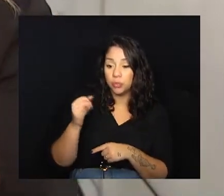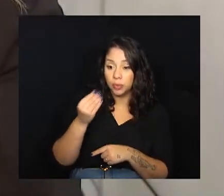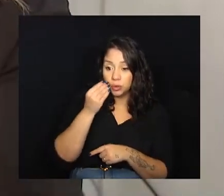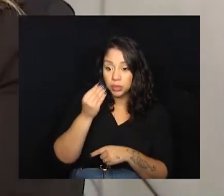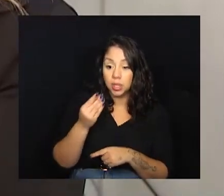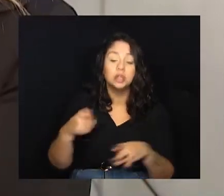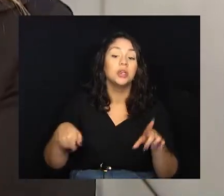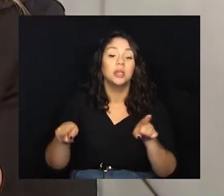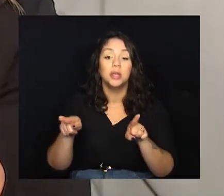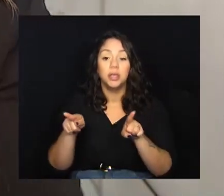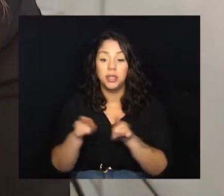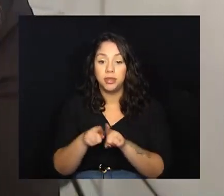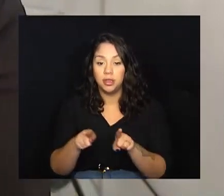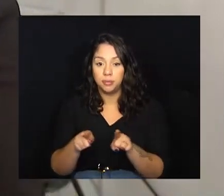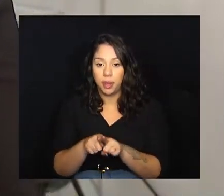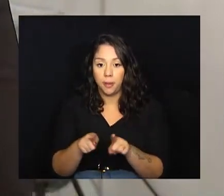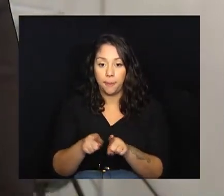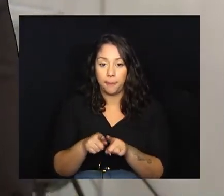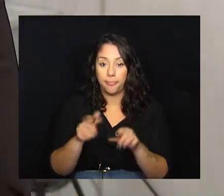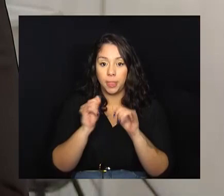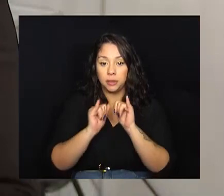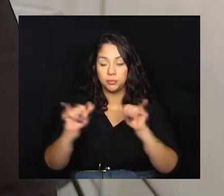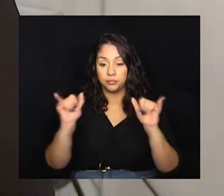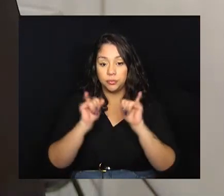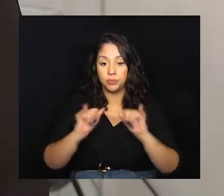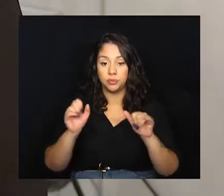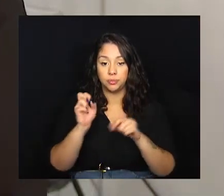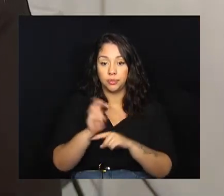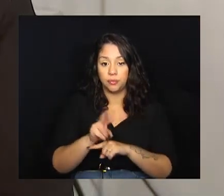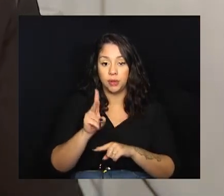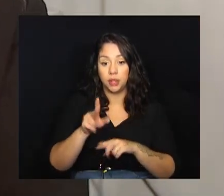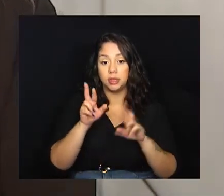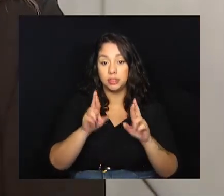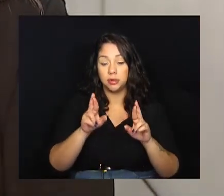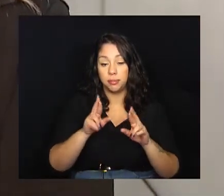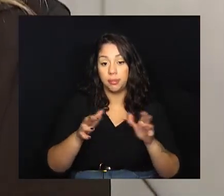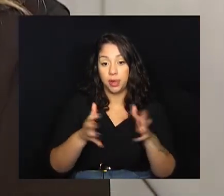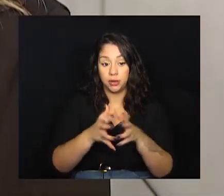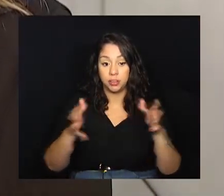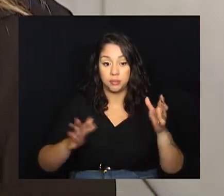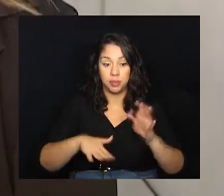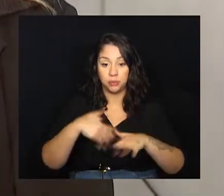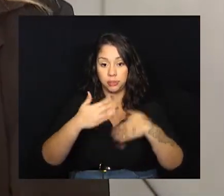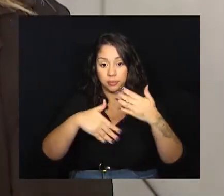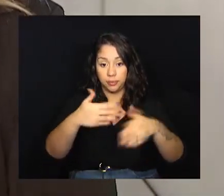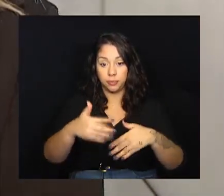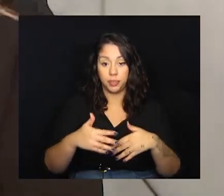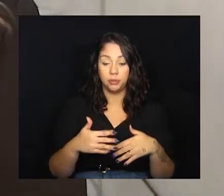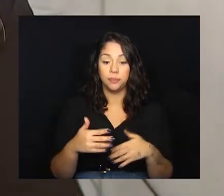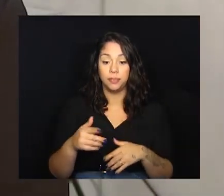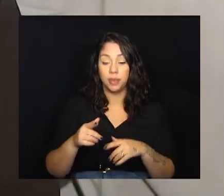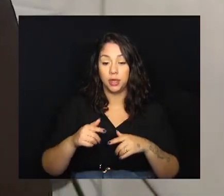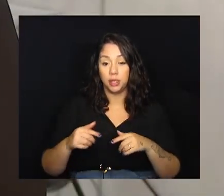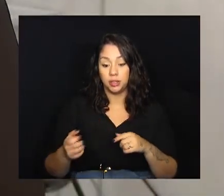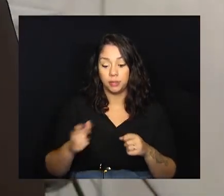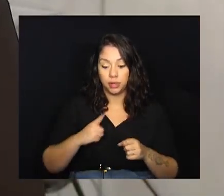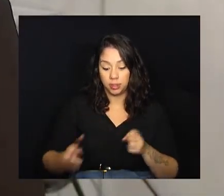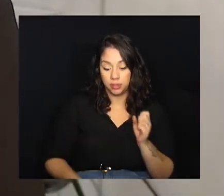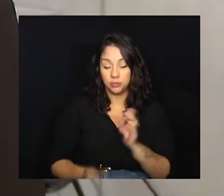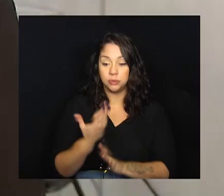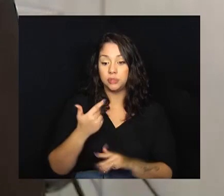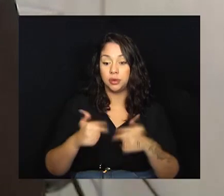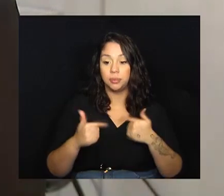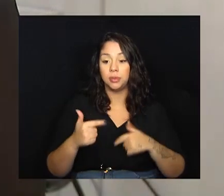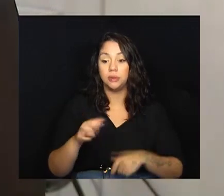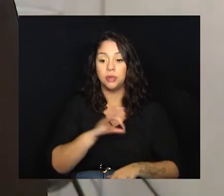também com a divulgação de vagas aqui a gente só espera o crescimento mesmo e desenvolvimento na geração de trabalho e renda Bom